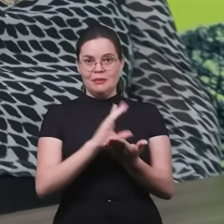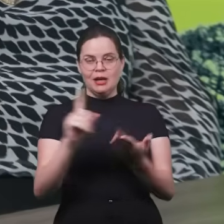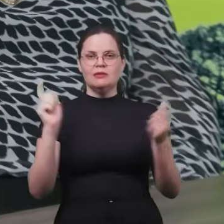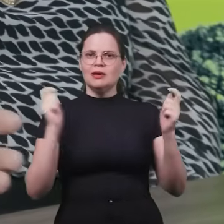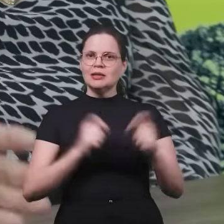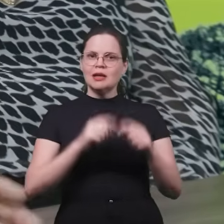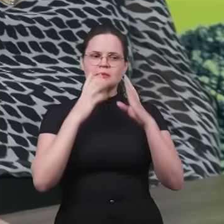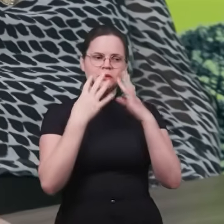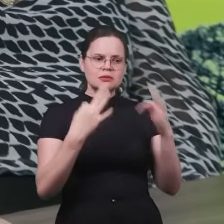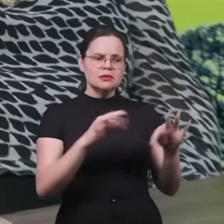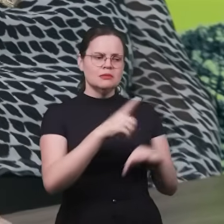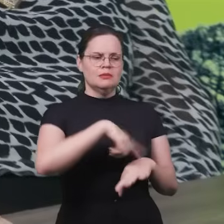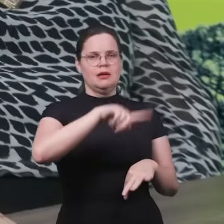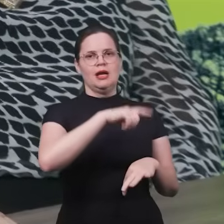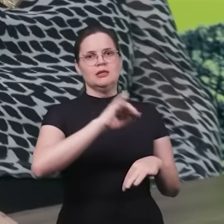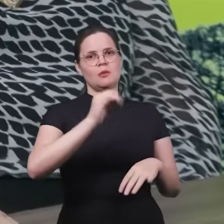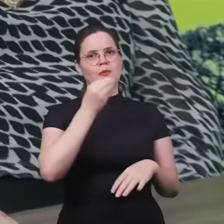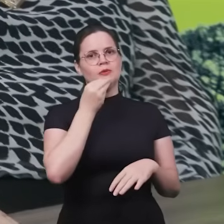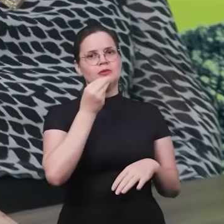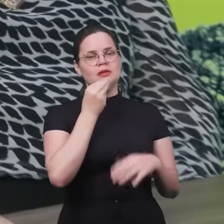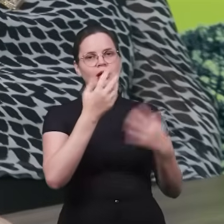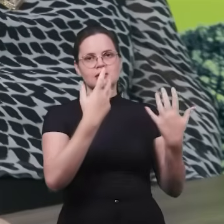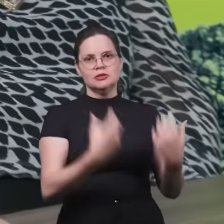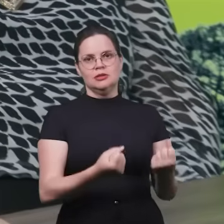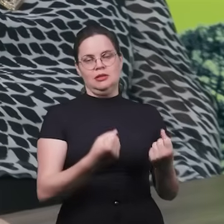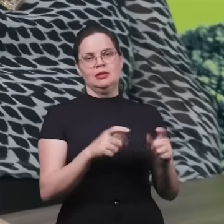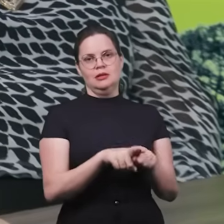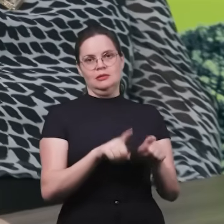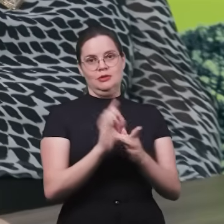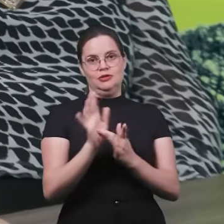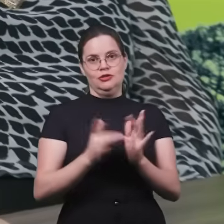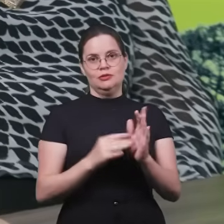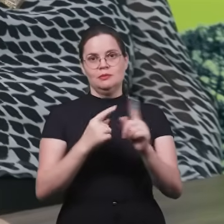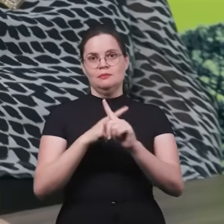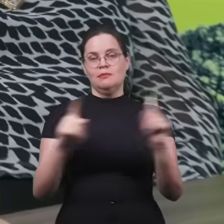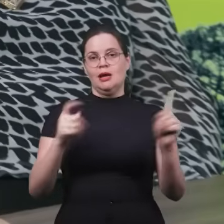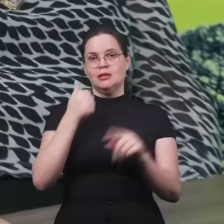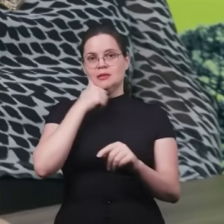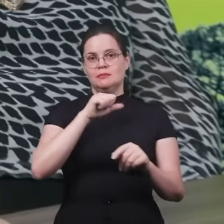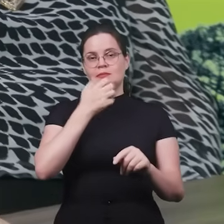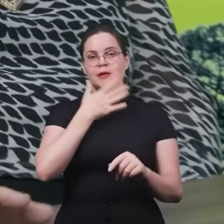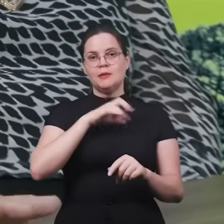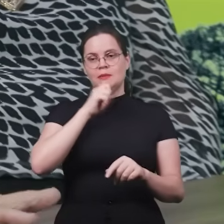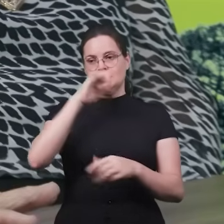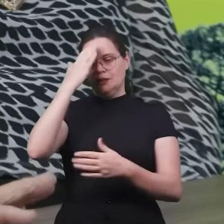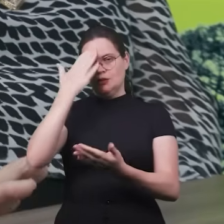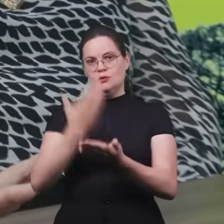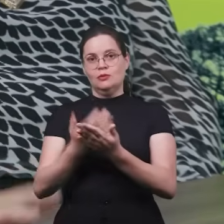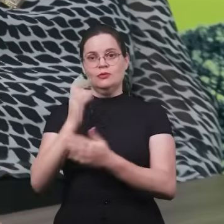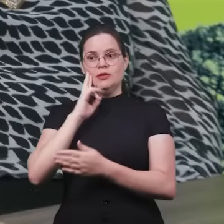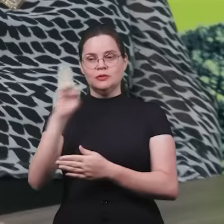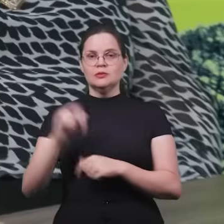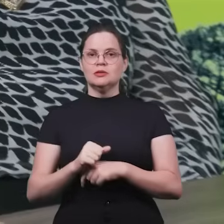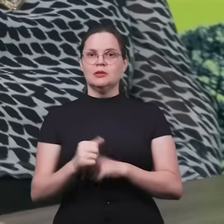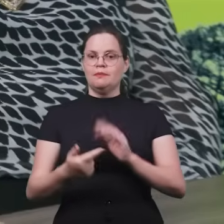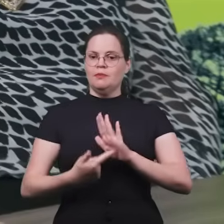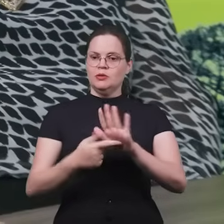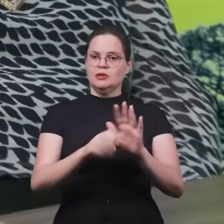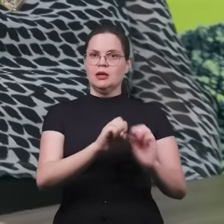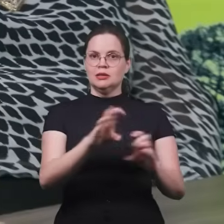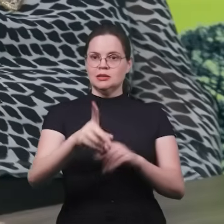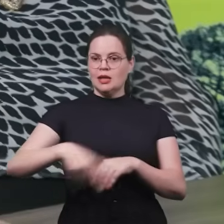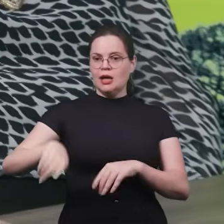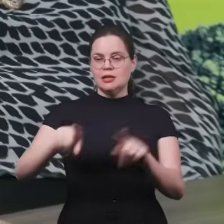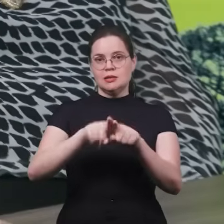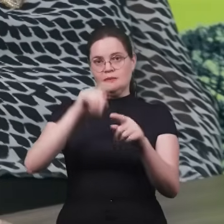os pais devem confiar no Senhor. É um investimento de confiabilidade. Confiar, buscar no Senhor, porque o Senhor, Ele